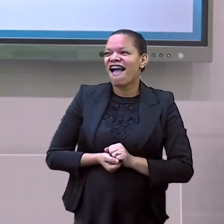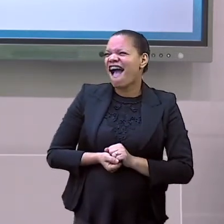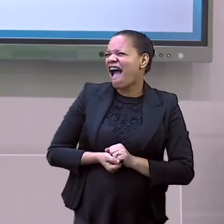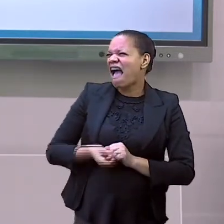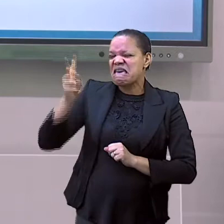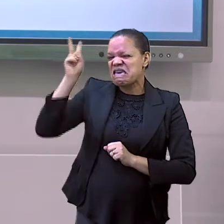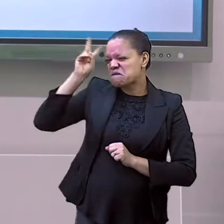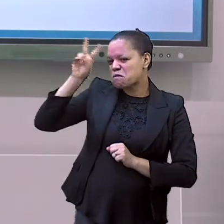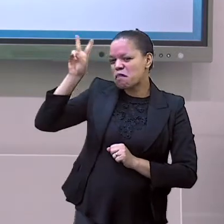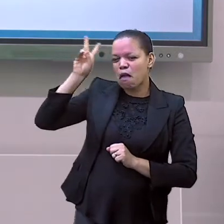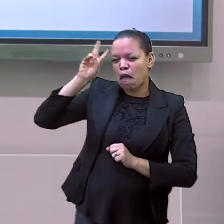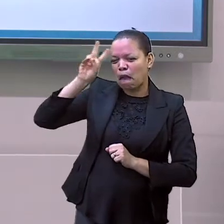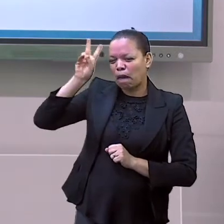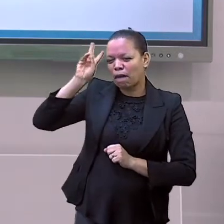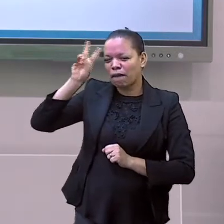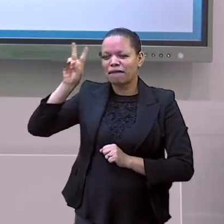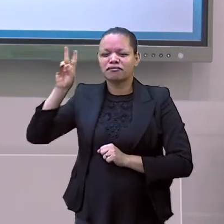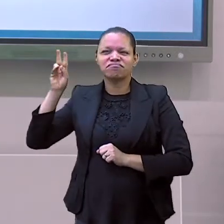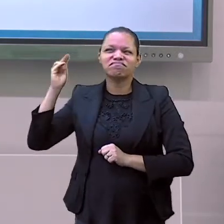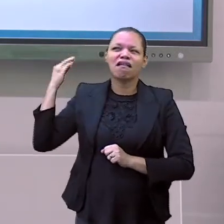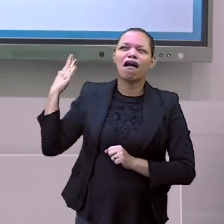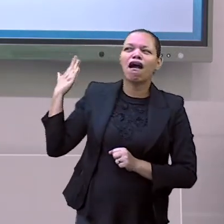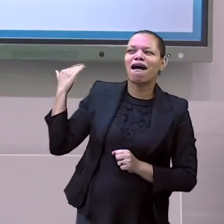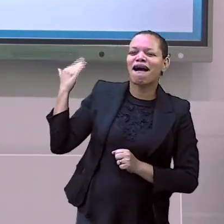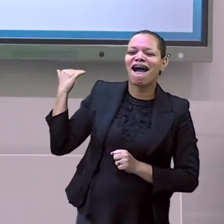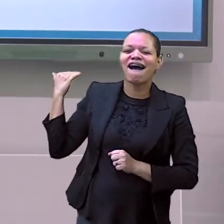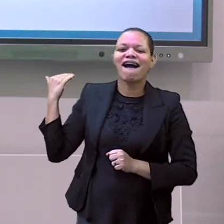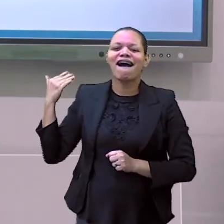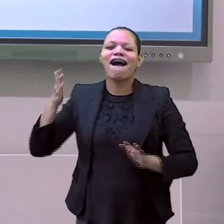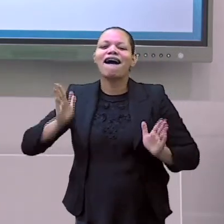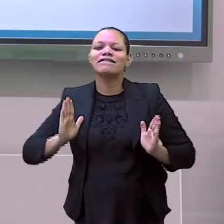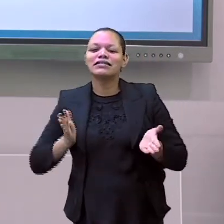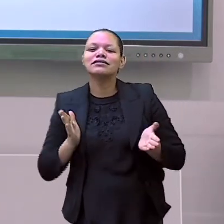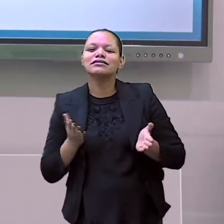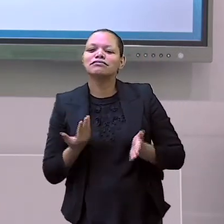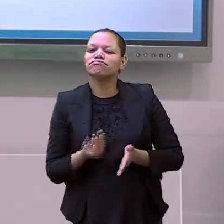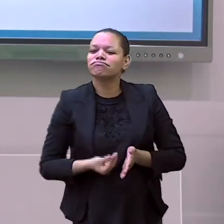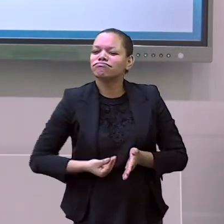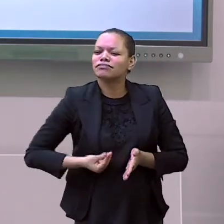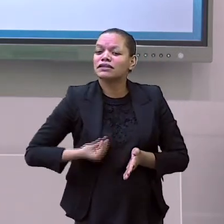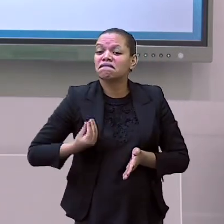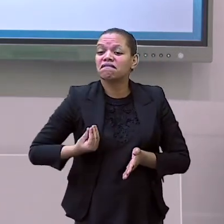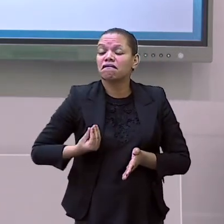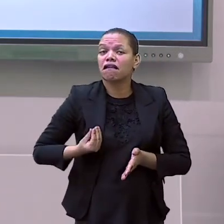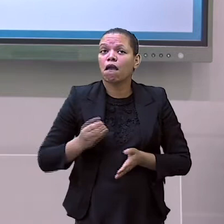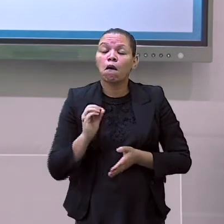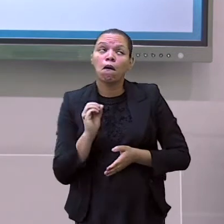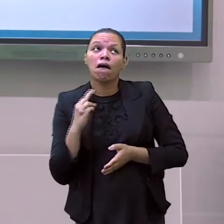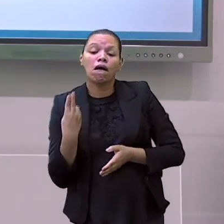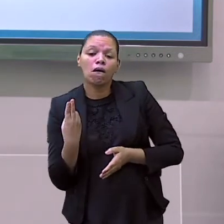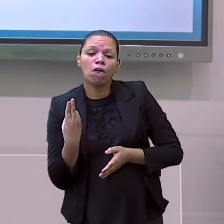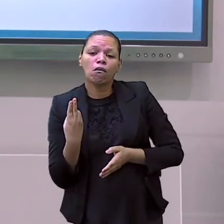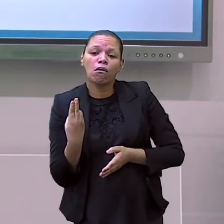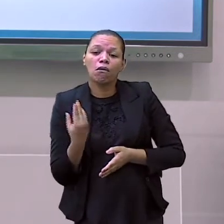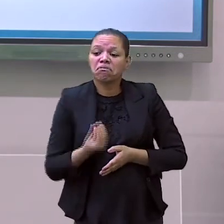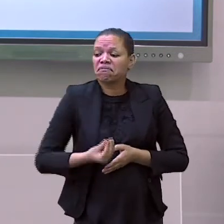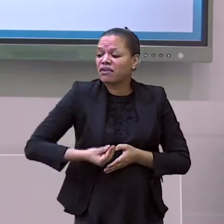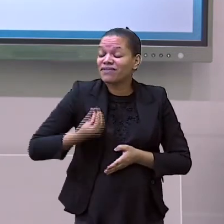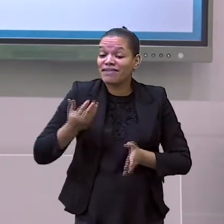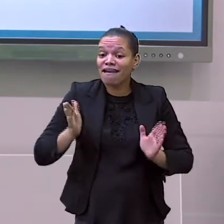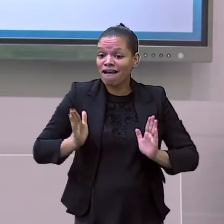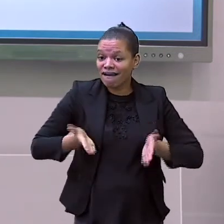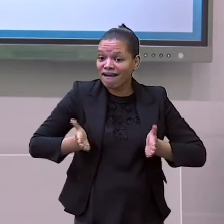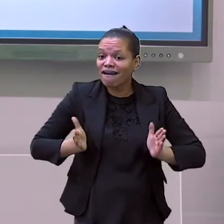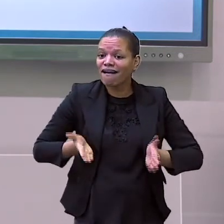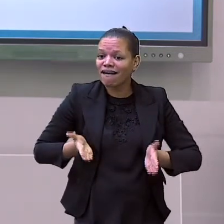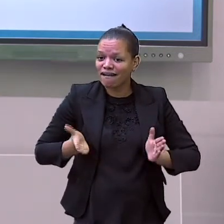Aí o outro já gosta porque está falando como se fosse daquele momento presente agora. Aí o outro já gosta